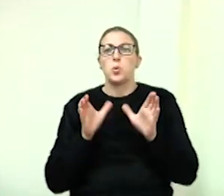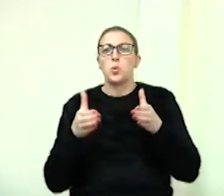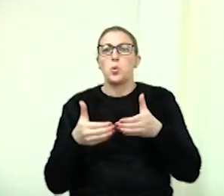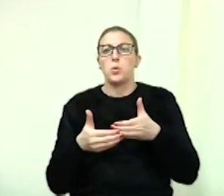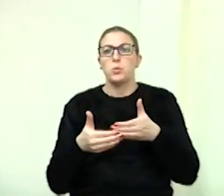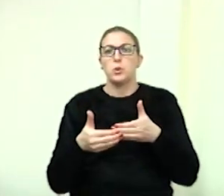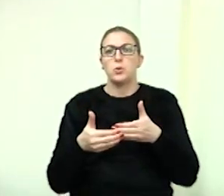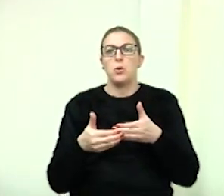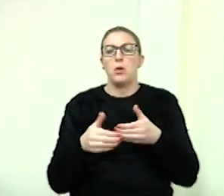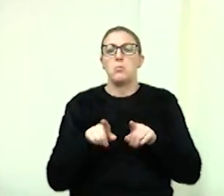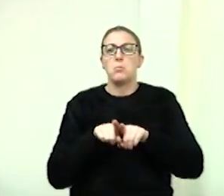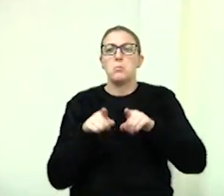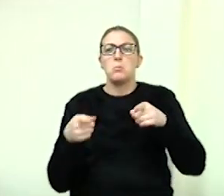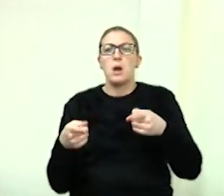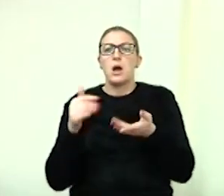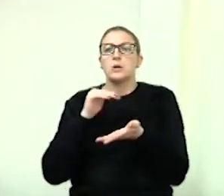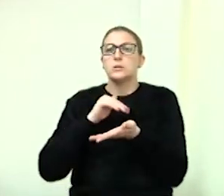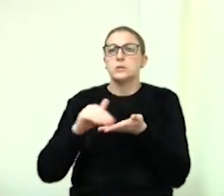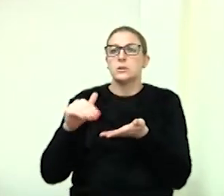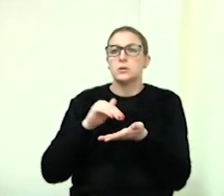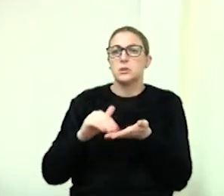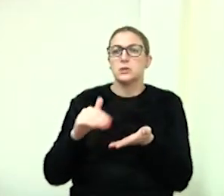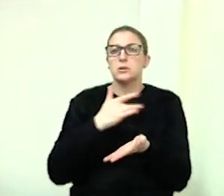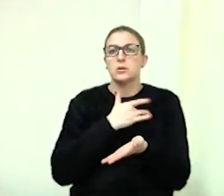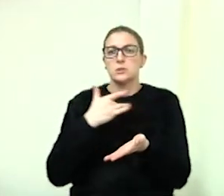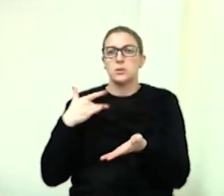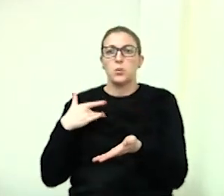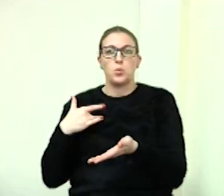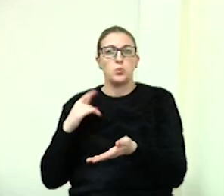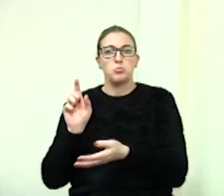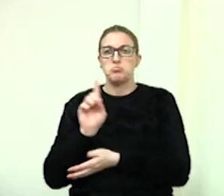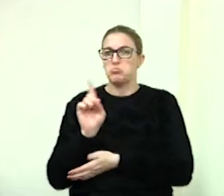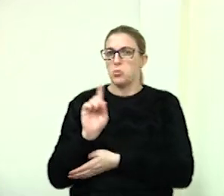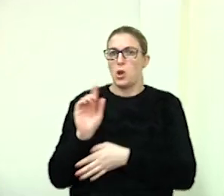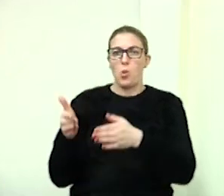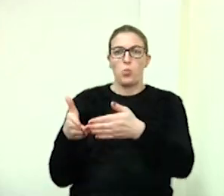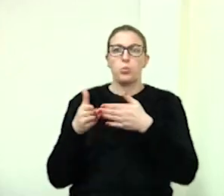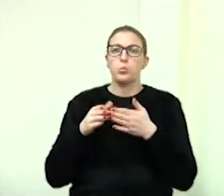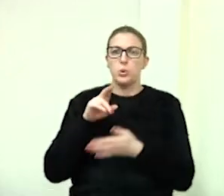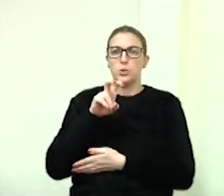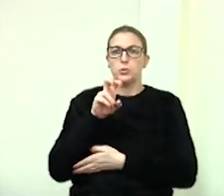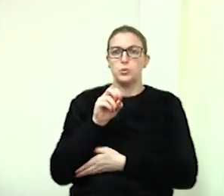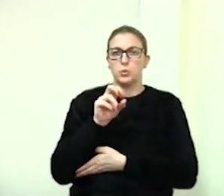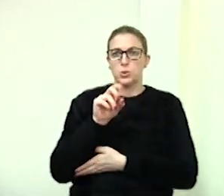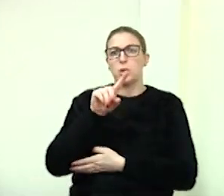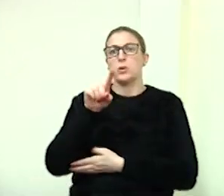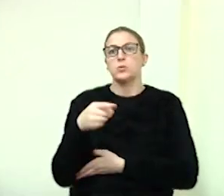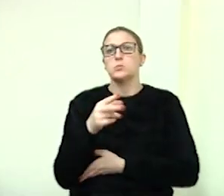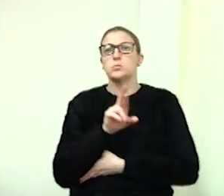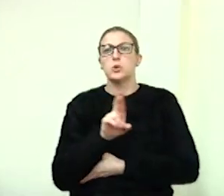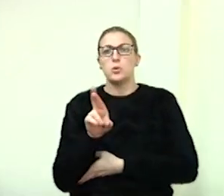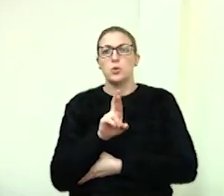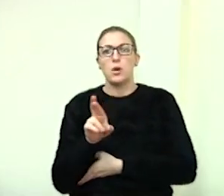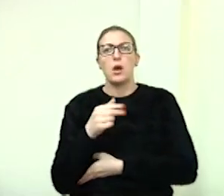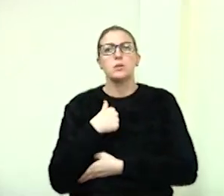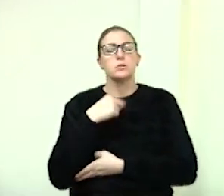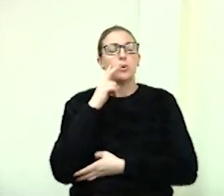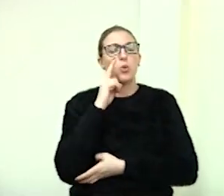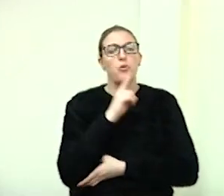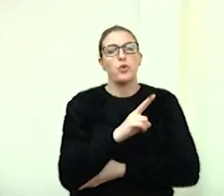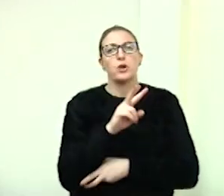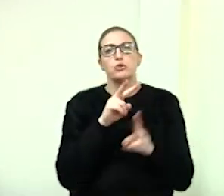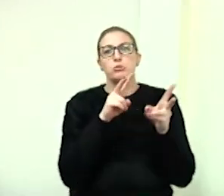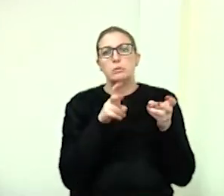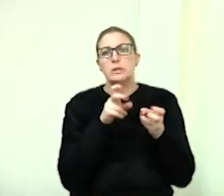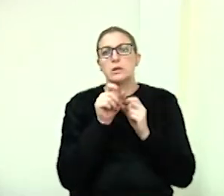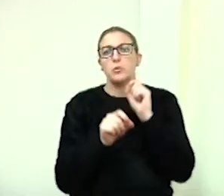Saúde, só para concluir, senhor presidente, reivindicou esses R$ 500 mil, e vejo que, neste momento, é